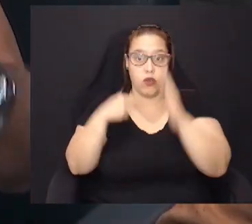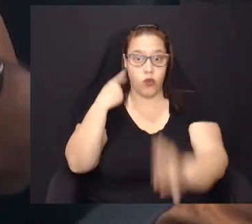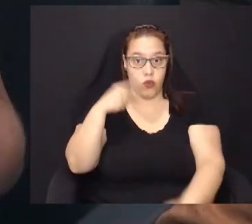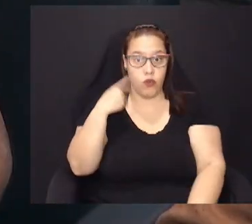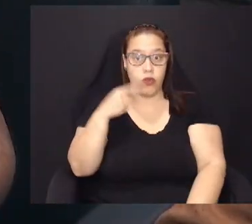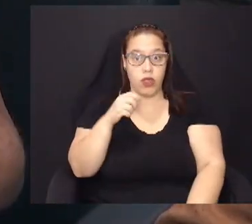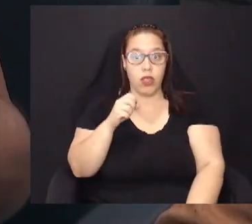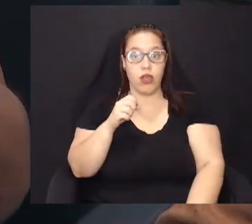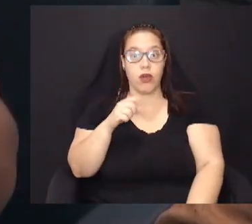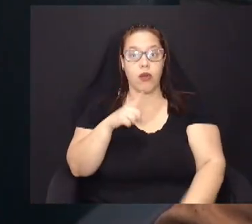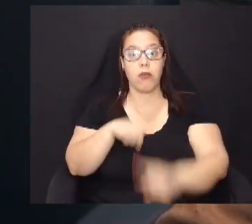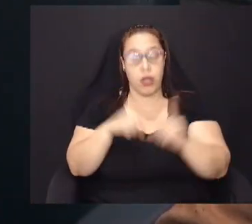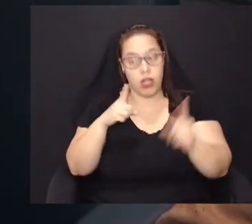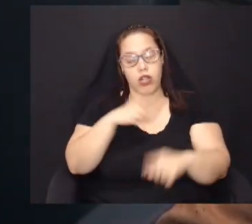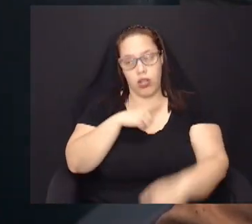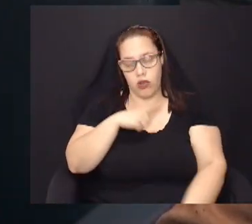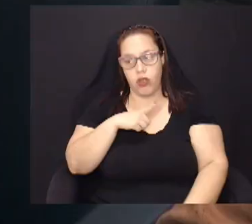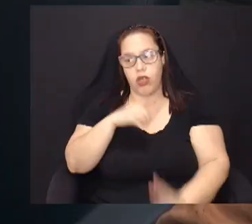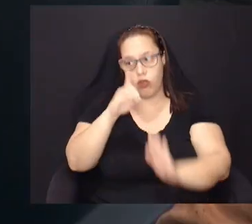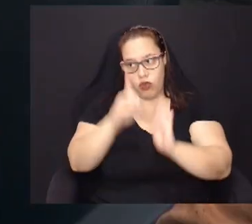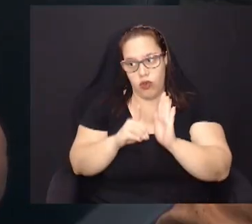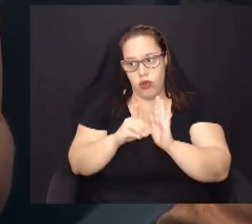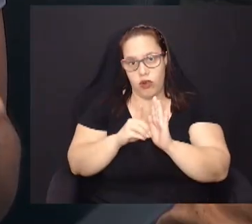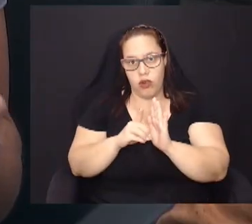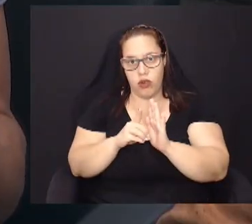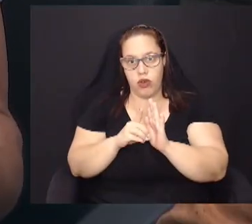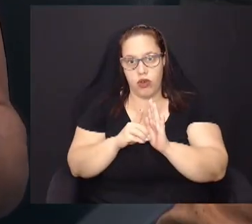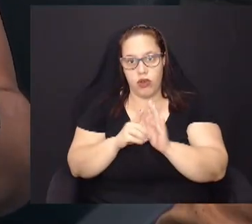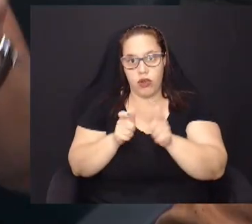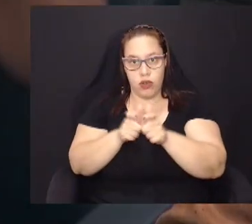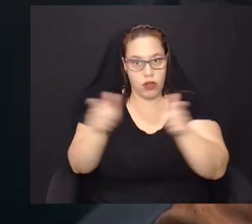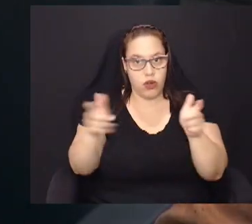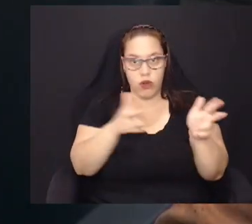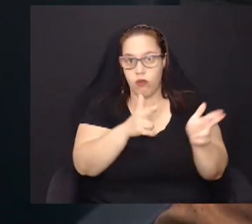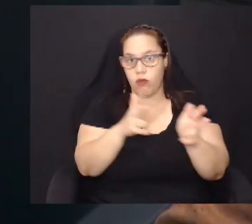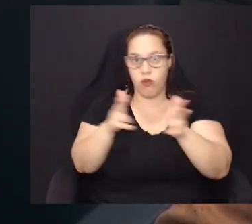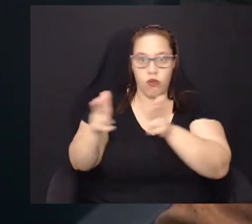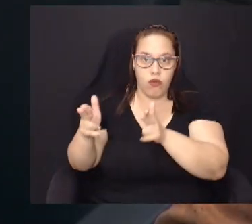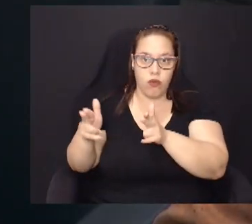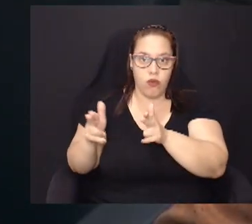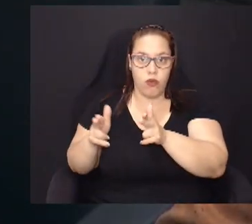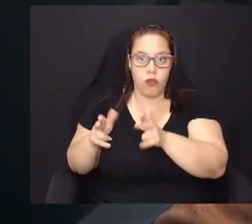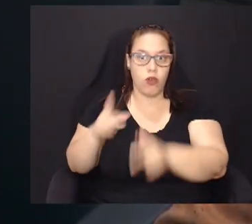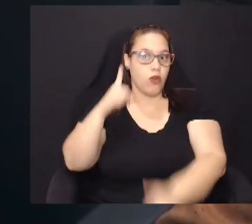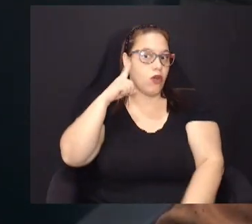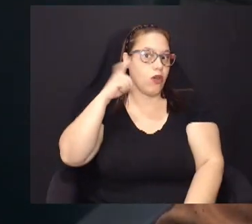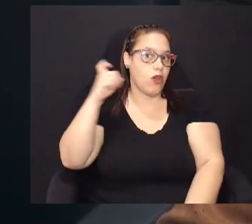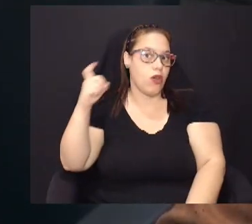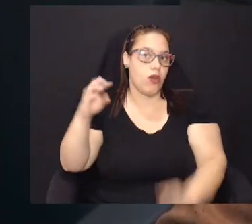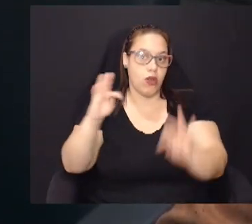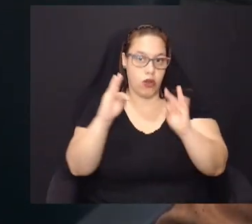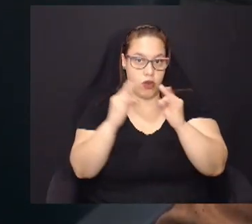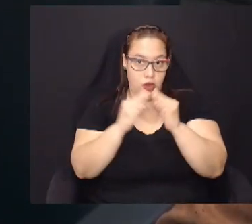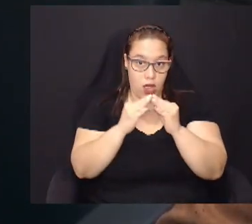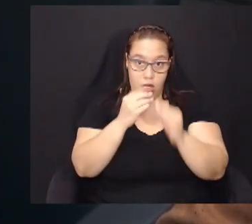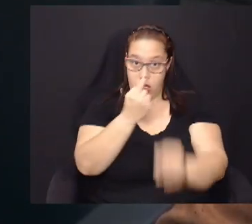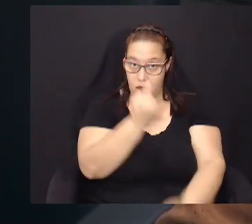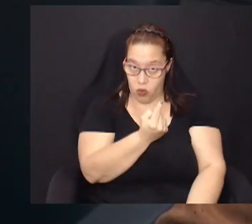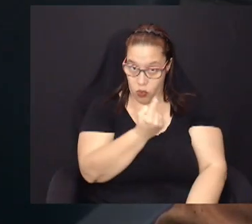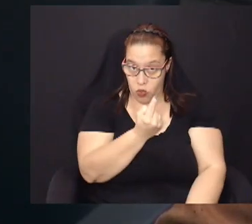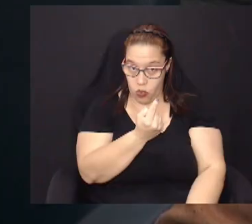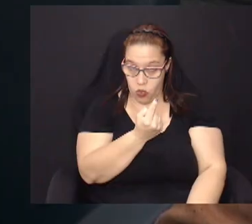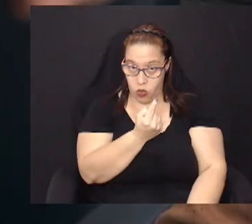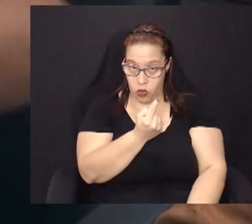bacharel. Então, o direito tem que ser estendido da mesma forma. Se o barulho no templo é e ele é feita